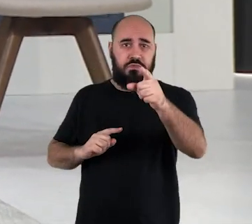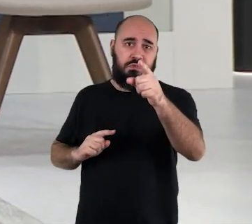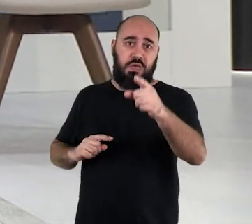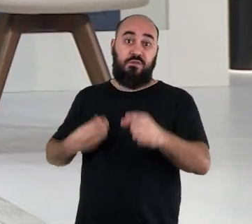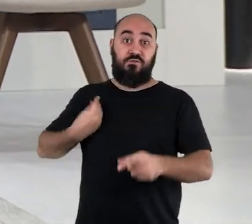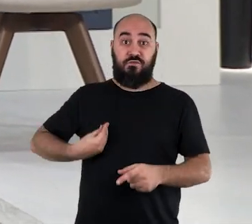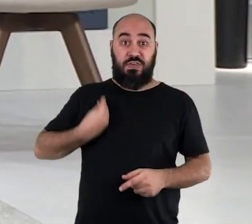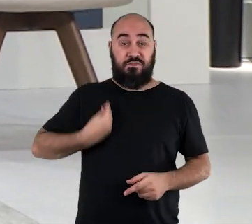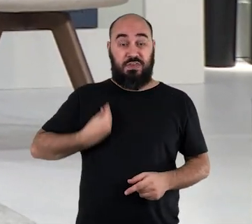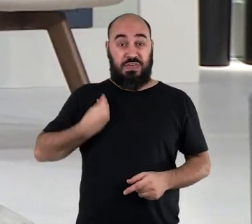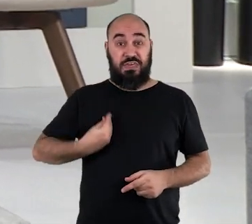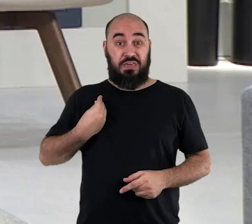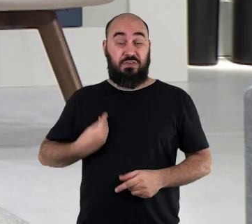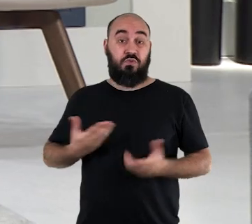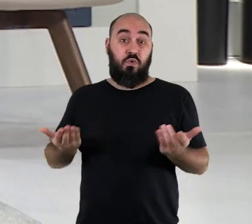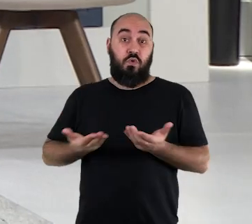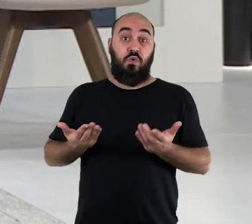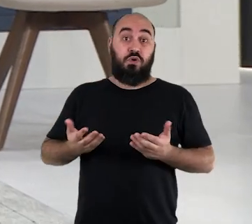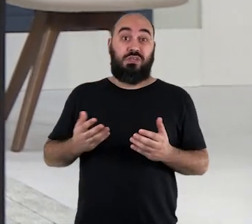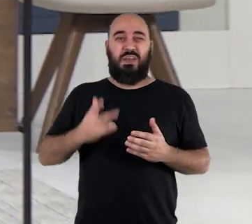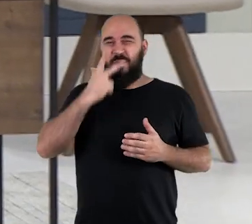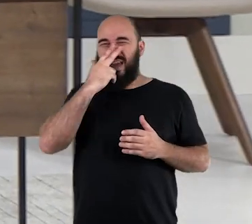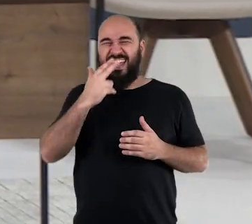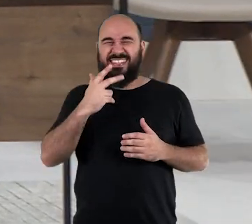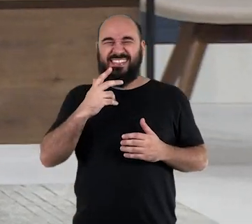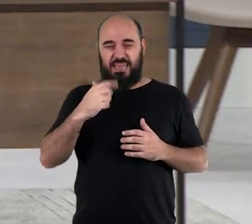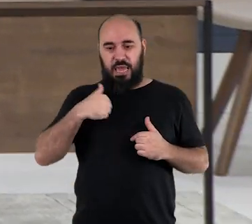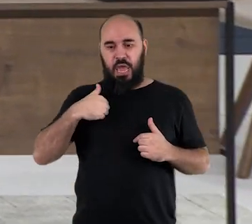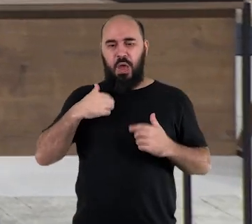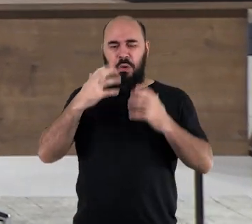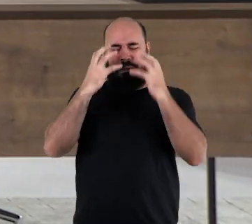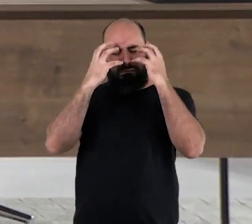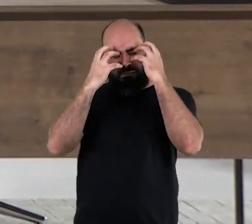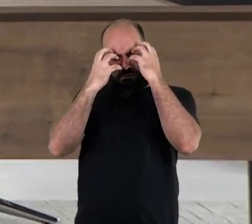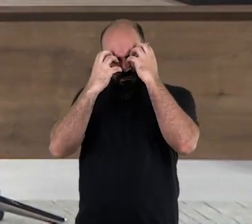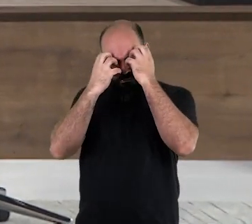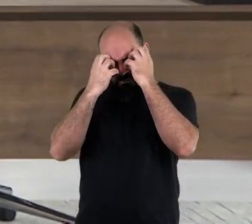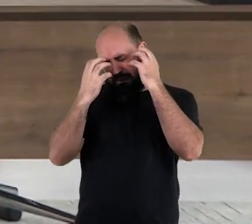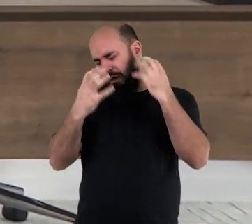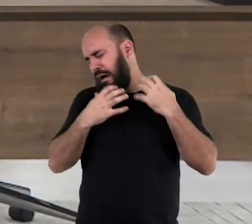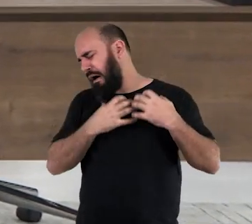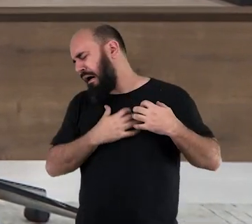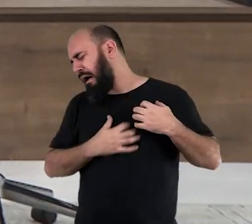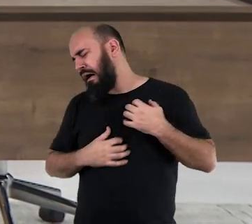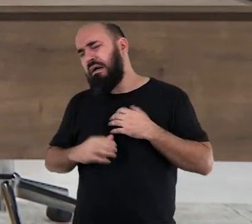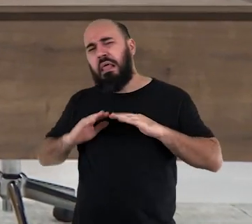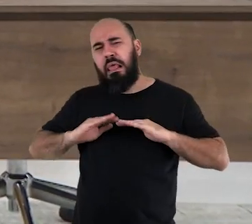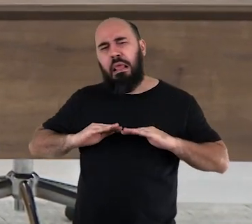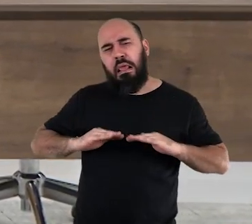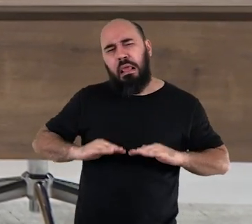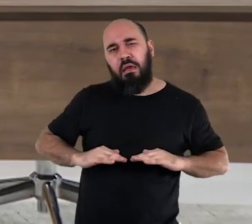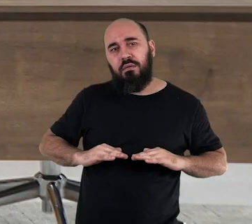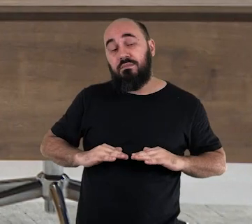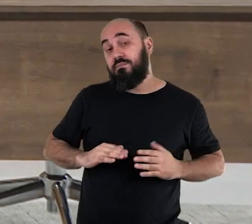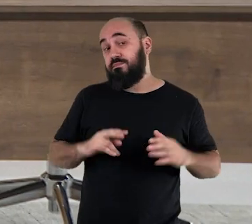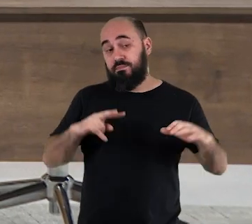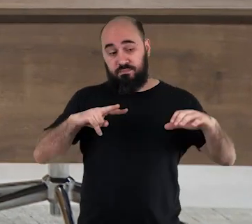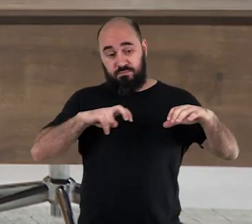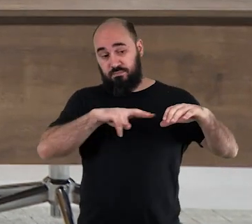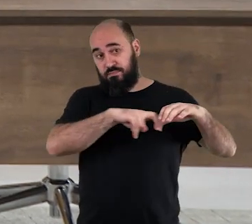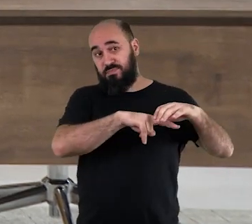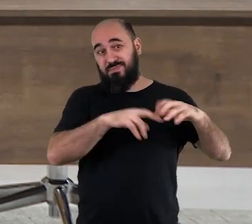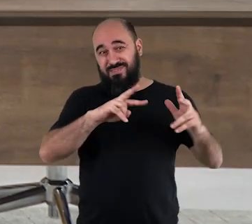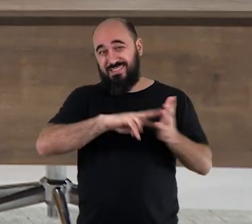está vivendo essa realidade hoje. Você está passando assim por esse momento de muito desânimo. Elias estava ali, mas